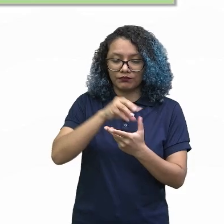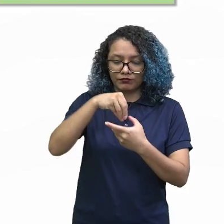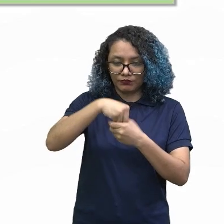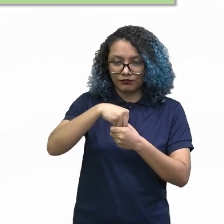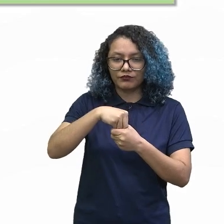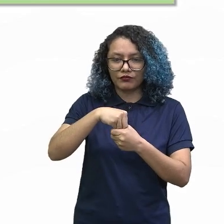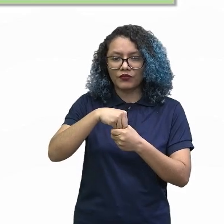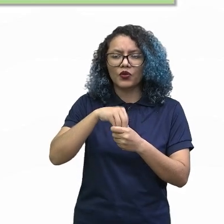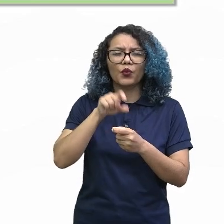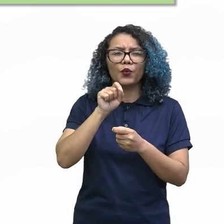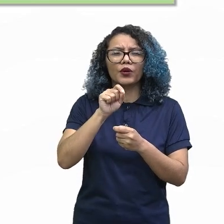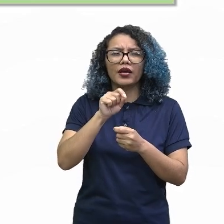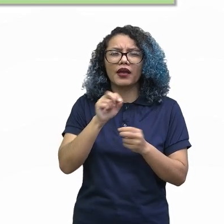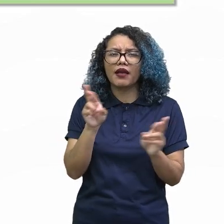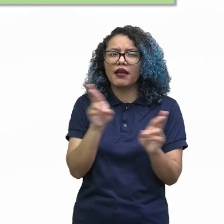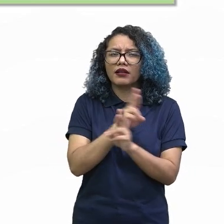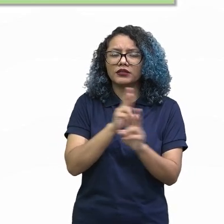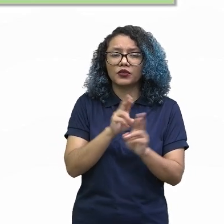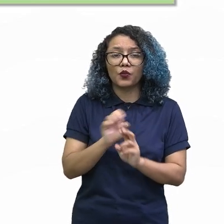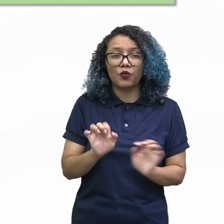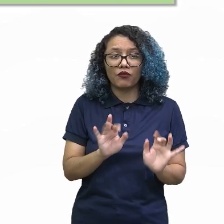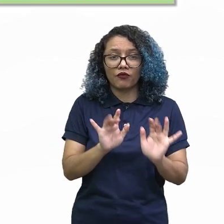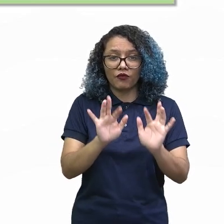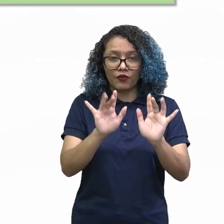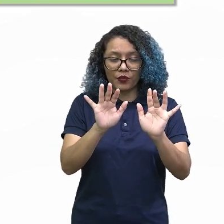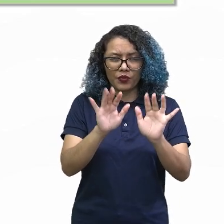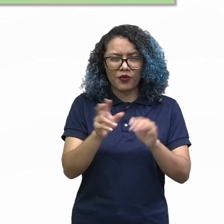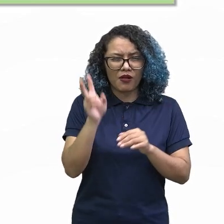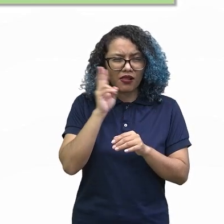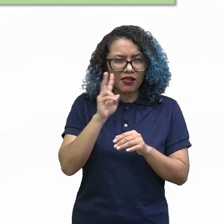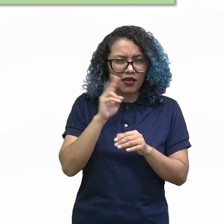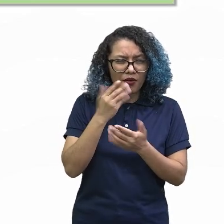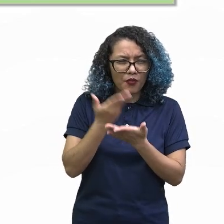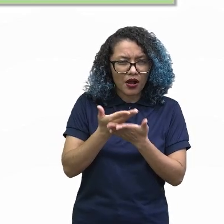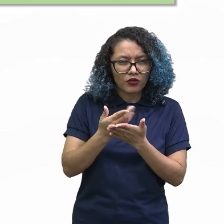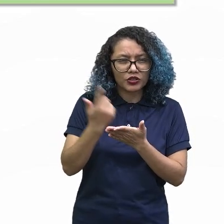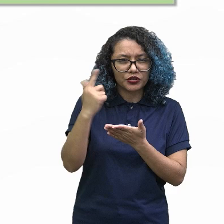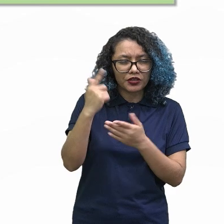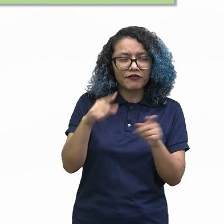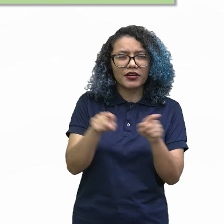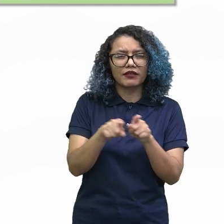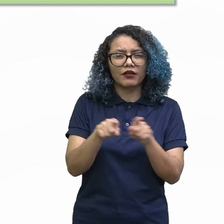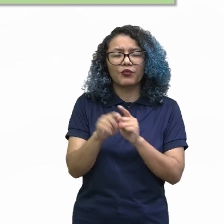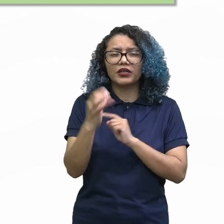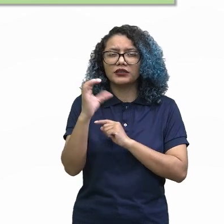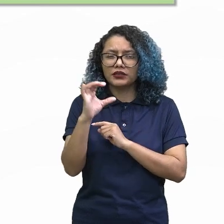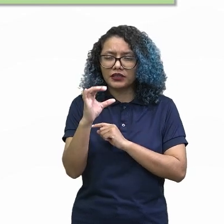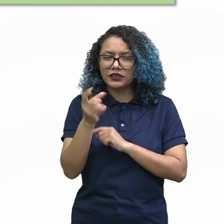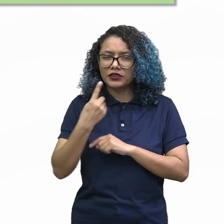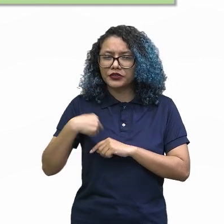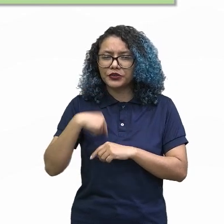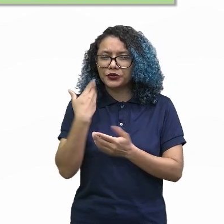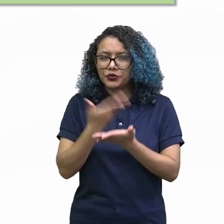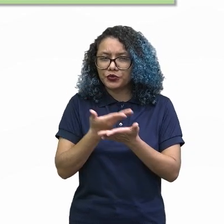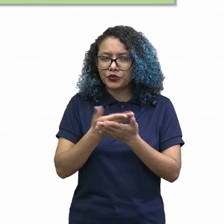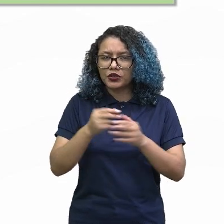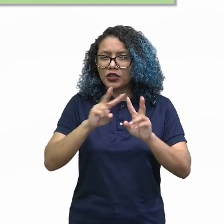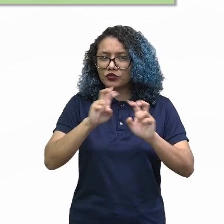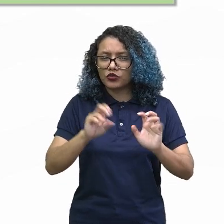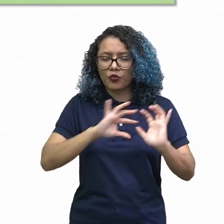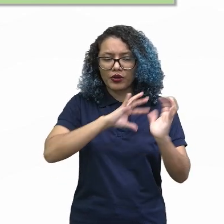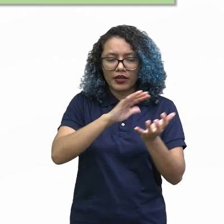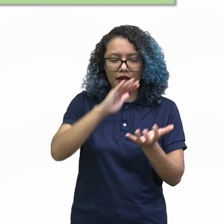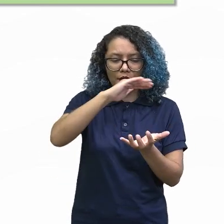o vapor, né? Lá, lembrando aí das aulas de geografia, de ciências também, né, quando a gente fala ali das camadas da